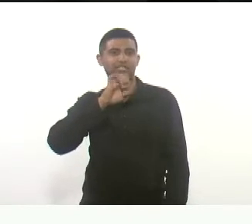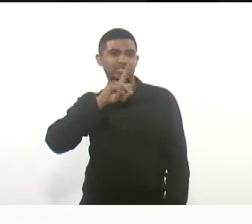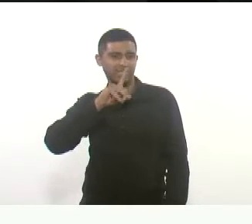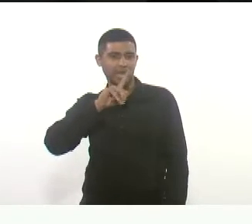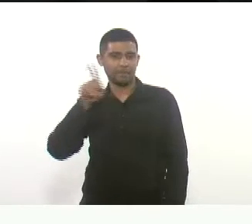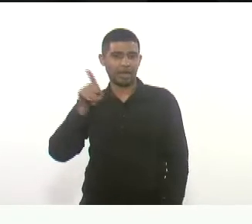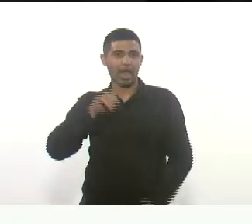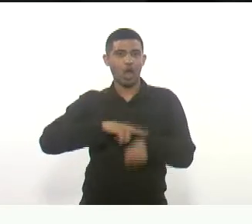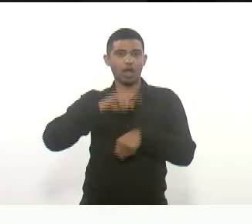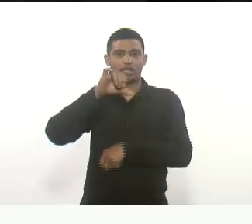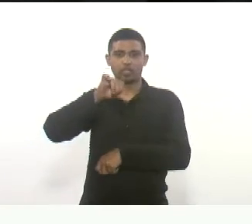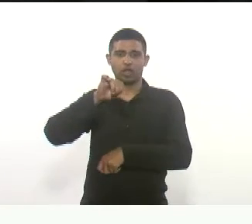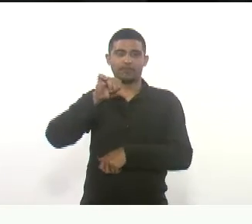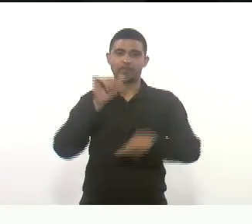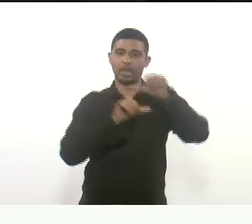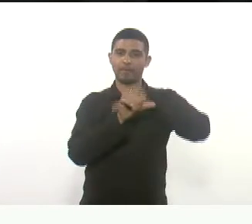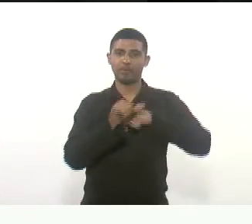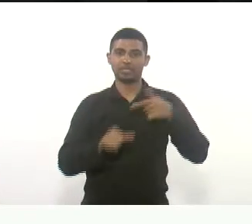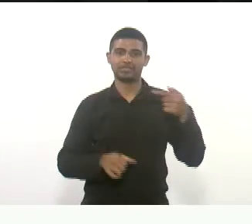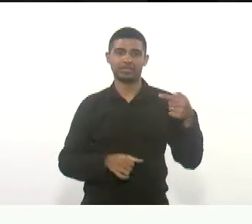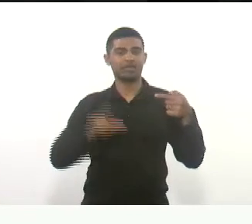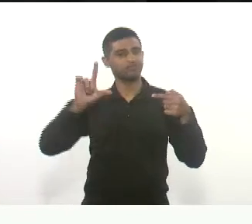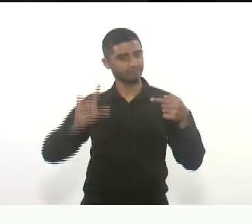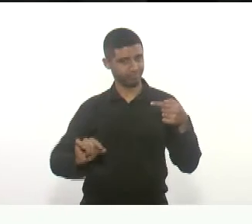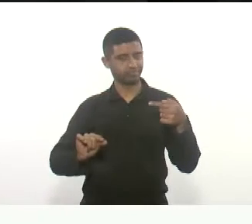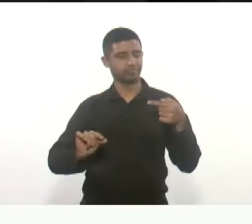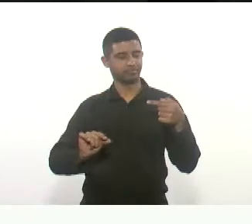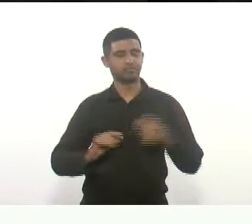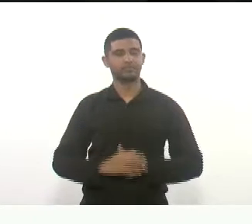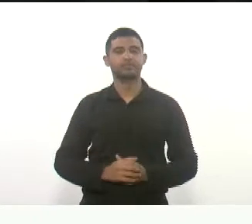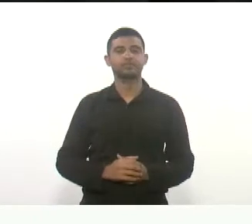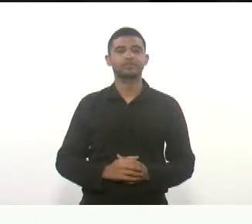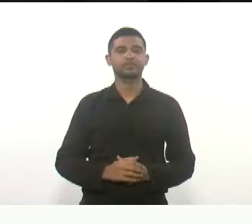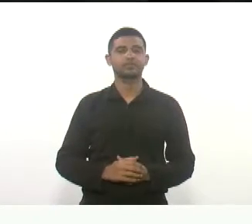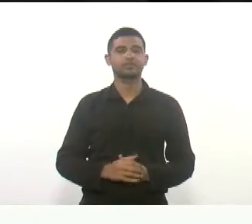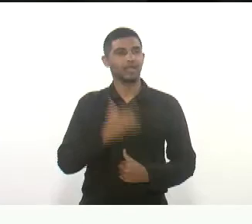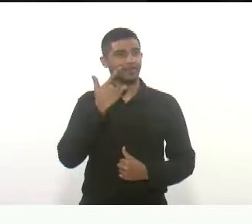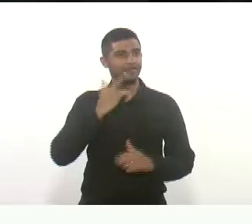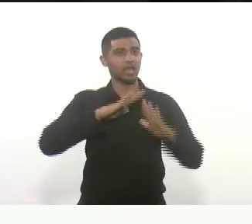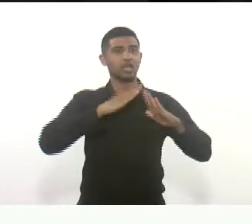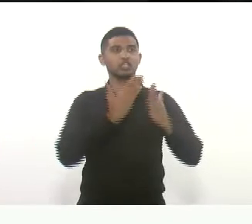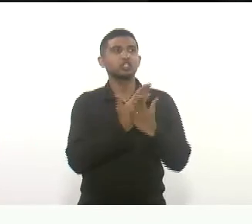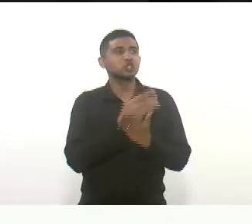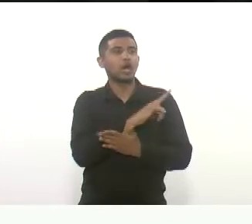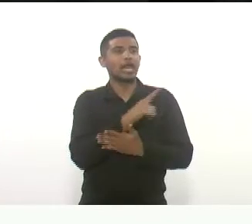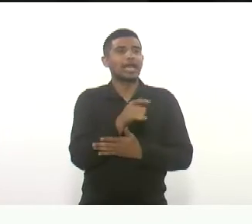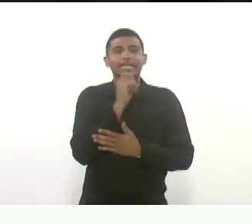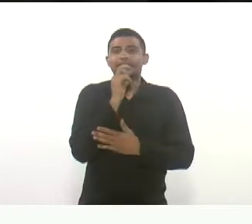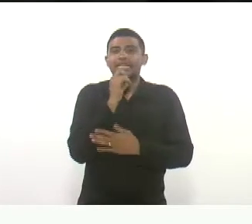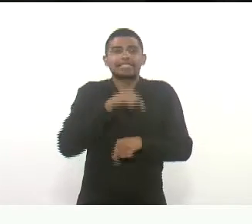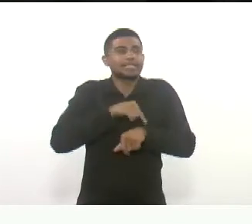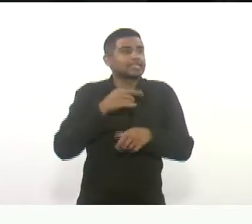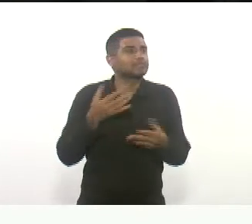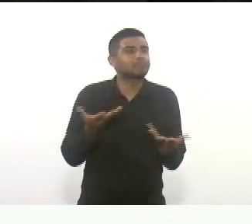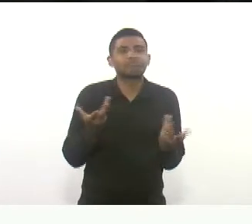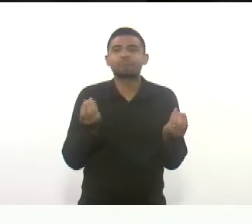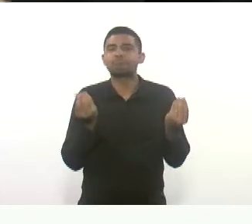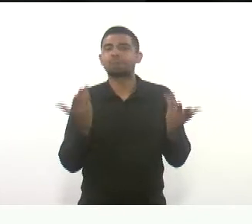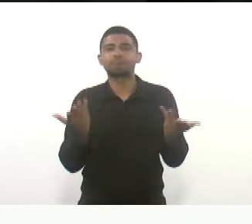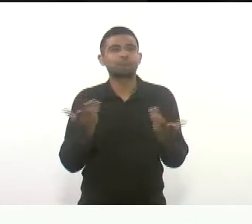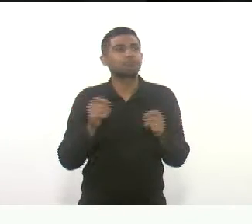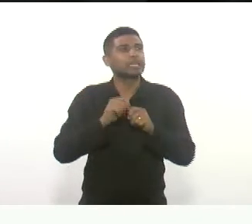para 7, ou seja, reduz a carga horária. Pega as escolas que estão ociosas e já podem colocar, ou